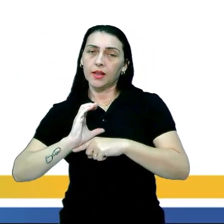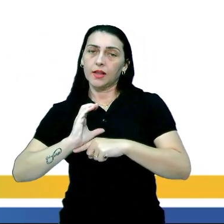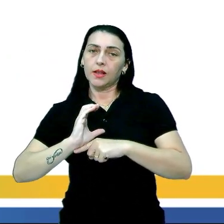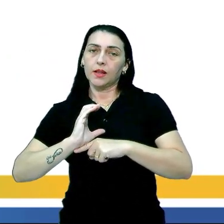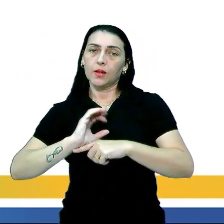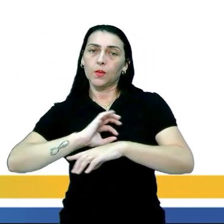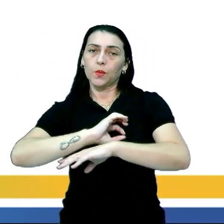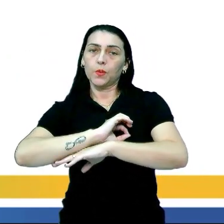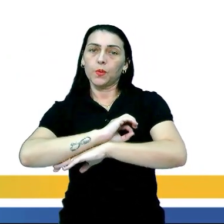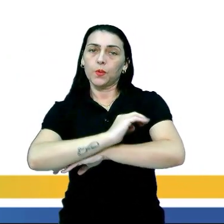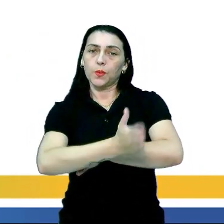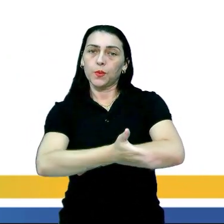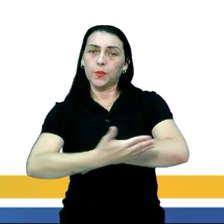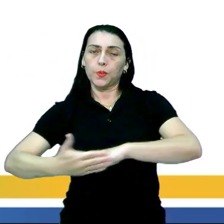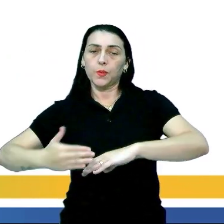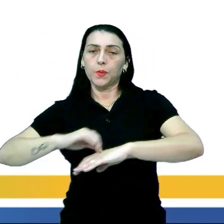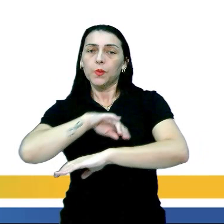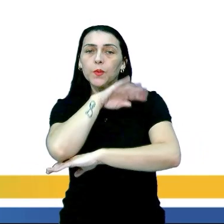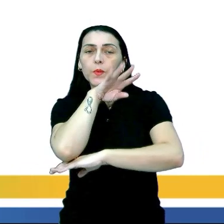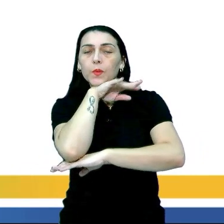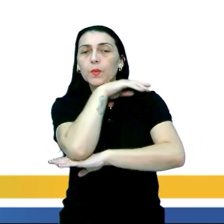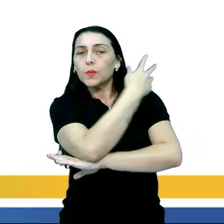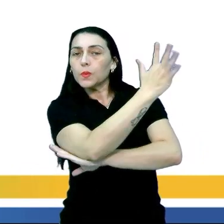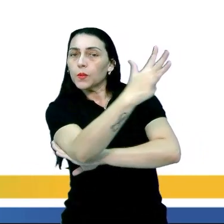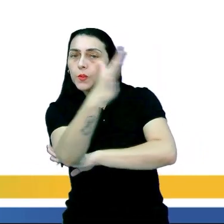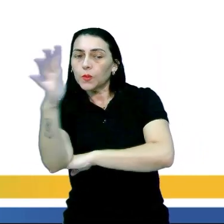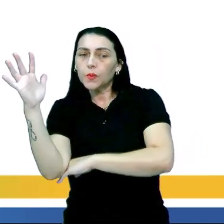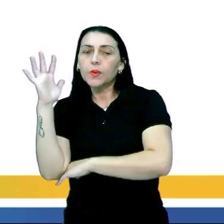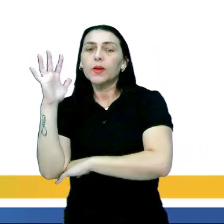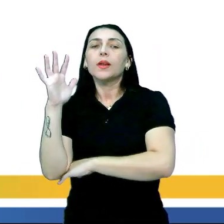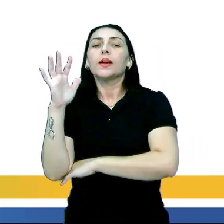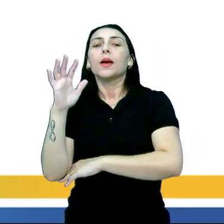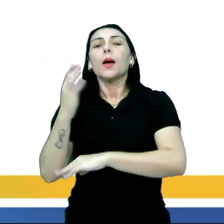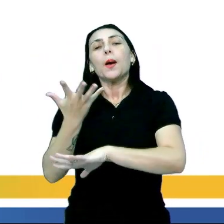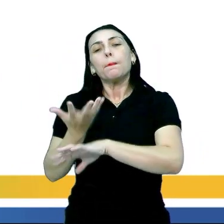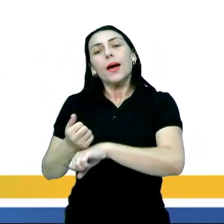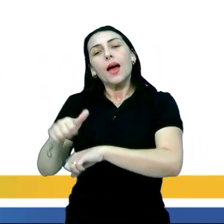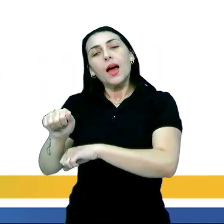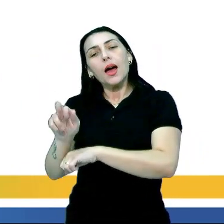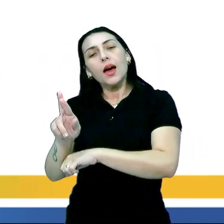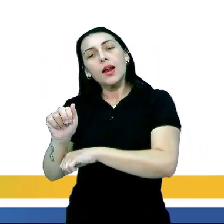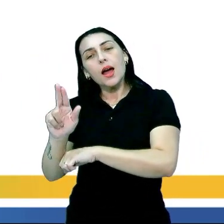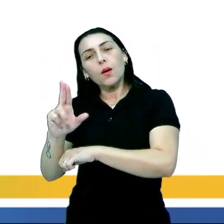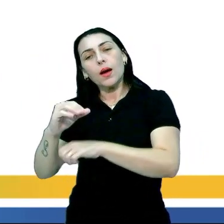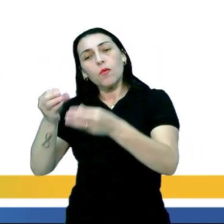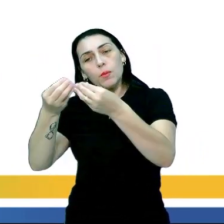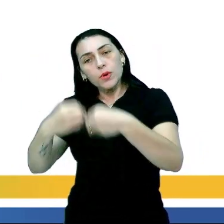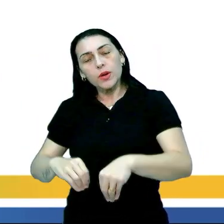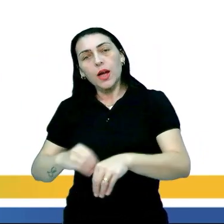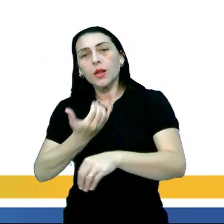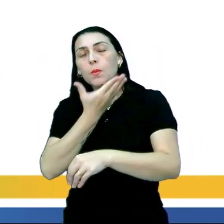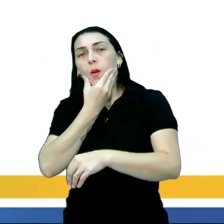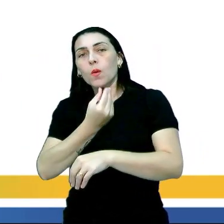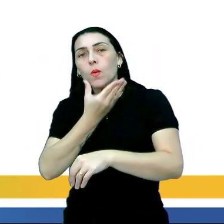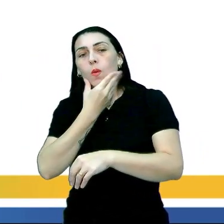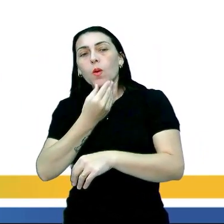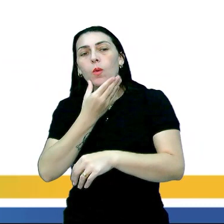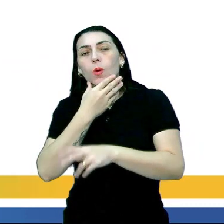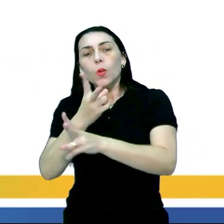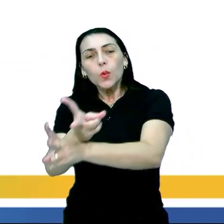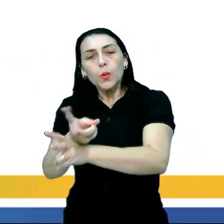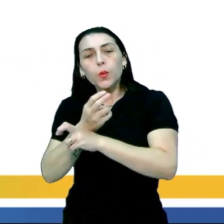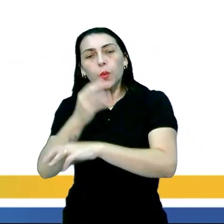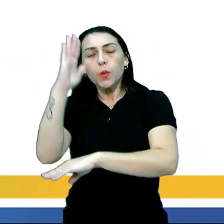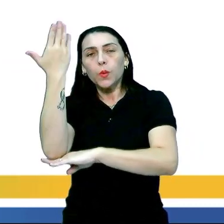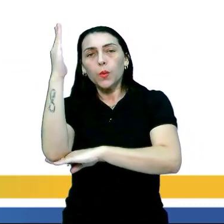dos pinhais, mata de araucárias, foi afetado pela ação humana por meio da extração